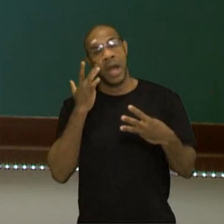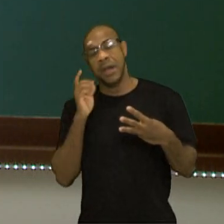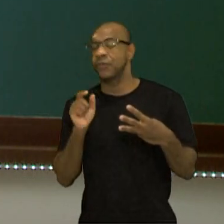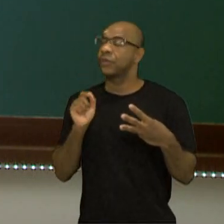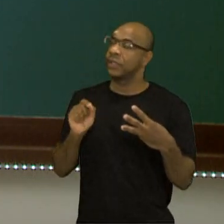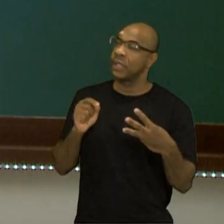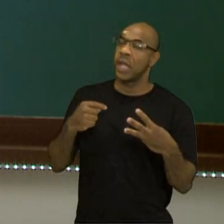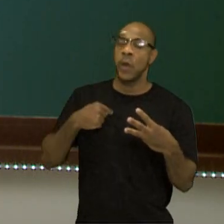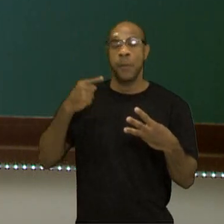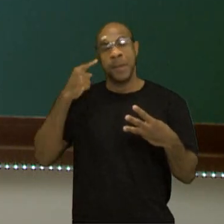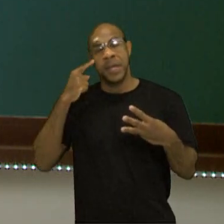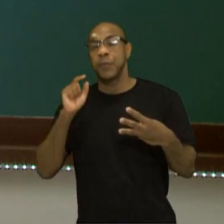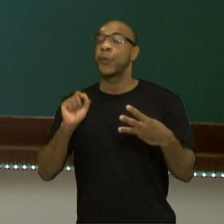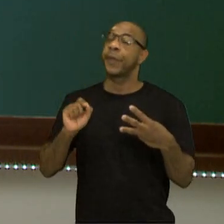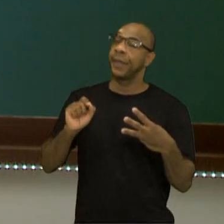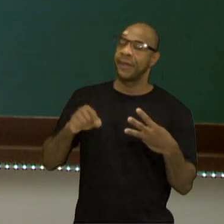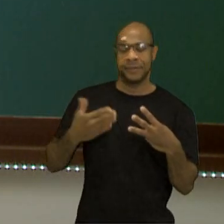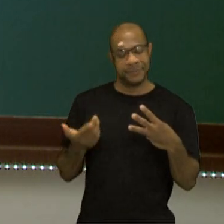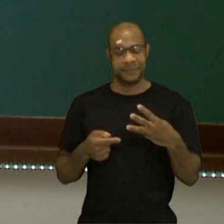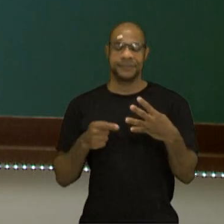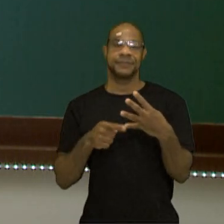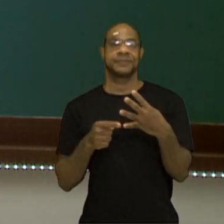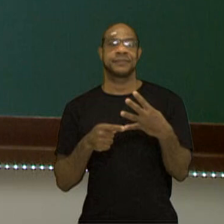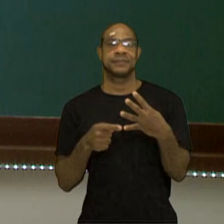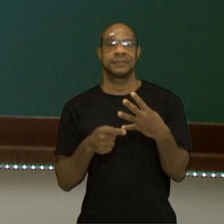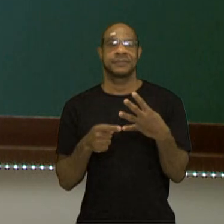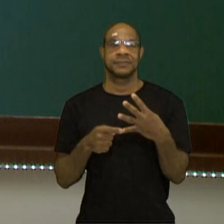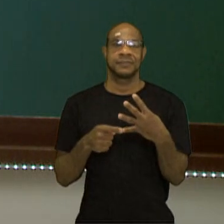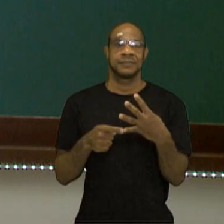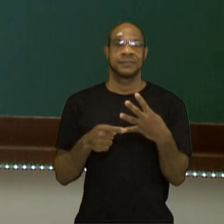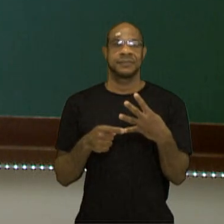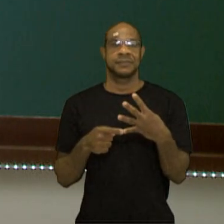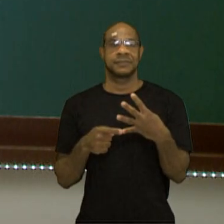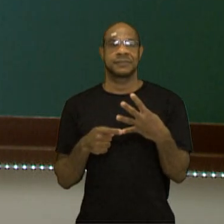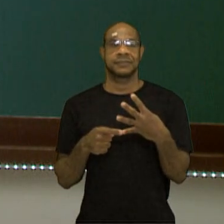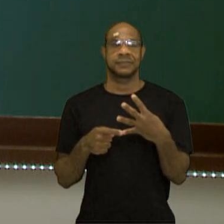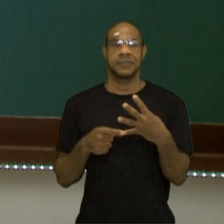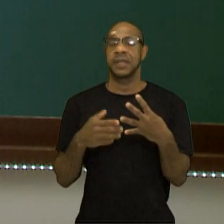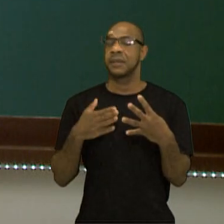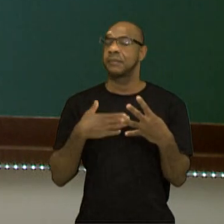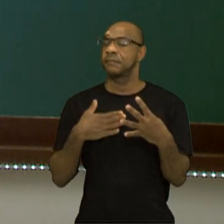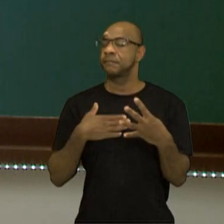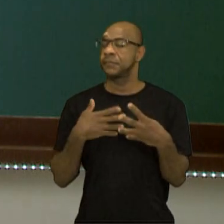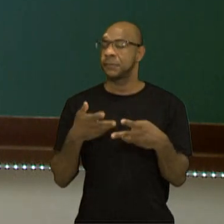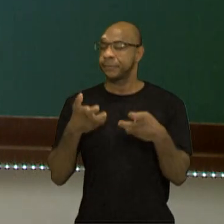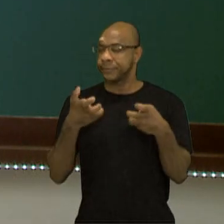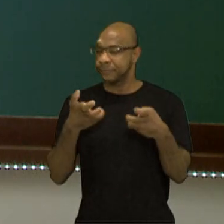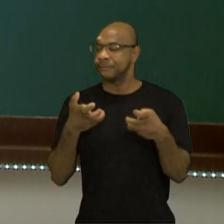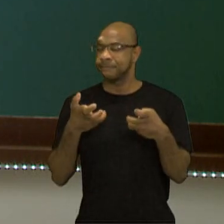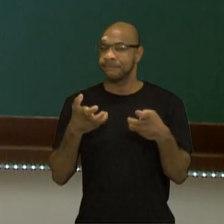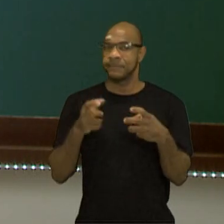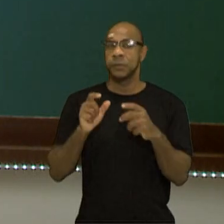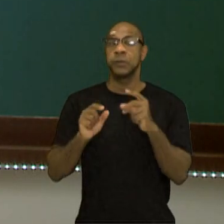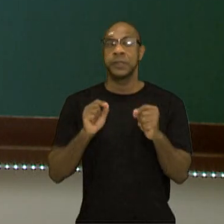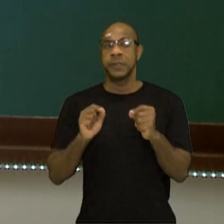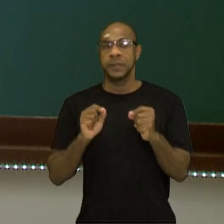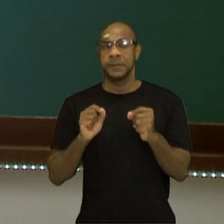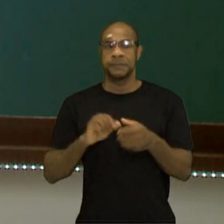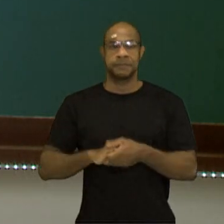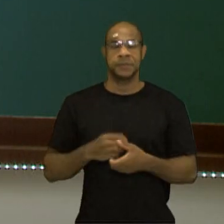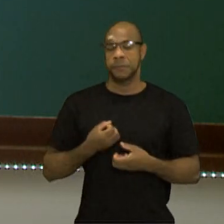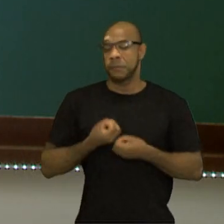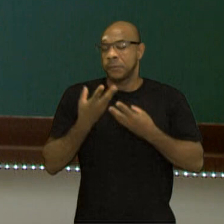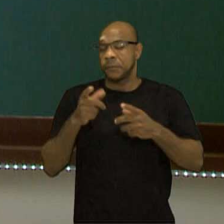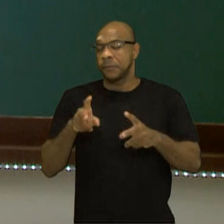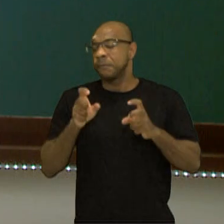eu penso que. My impression is that, minha impressão é que. Então, qualquer uma dessas você pode